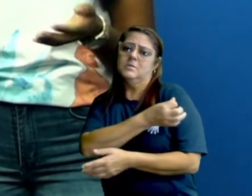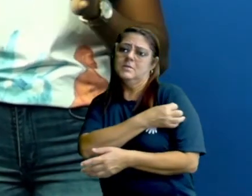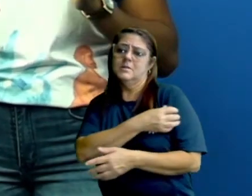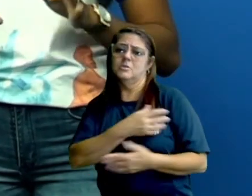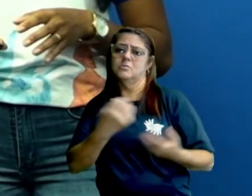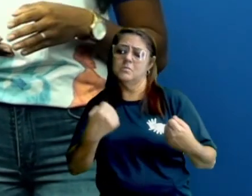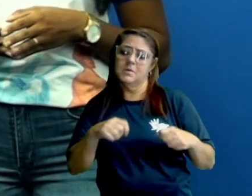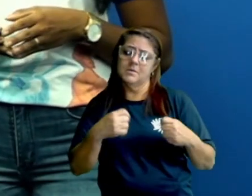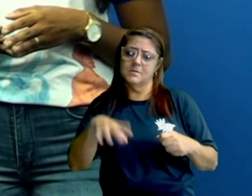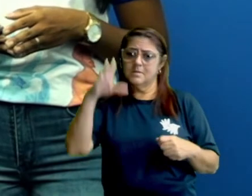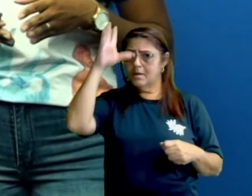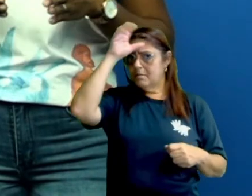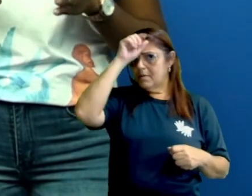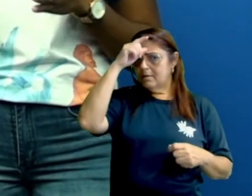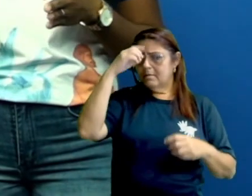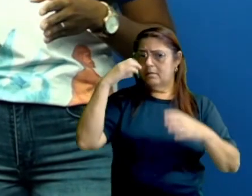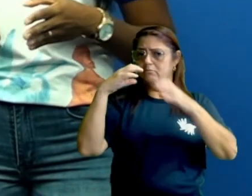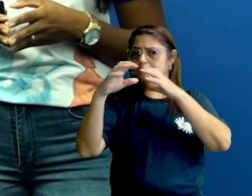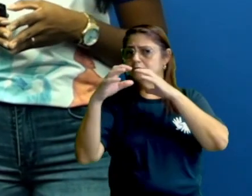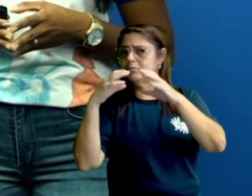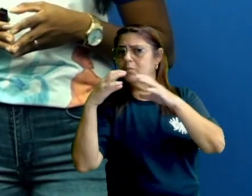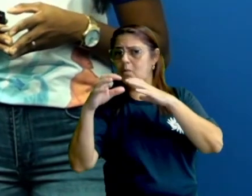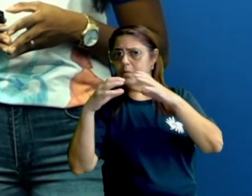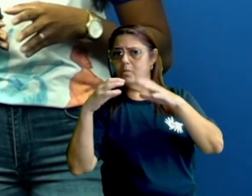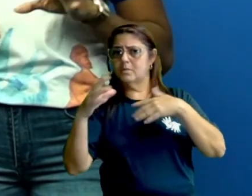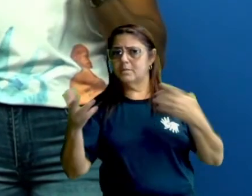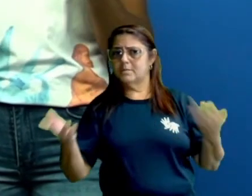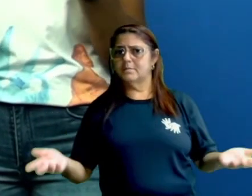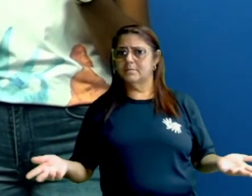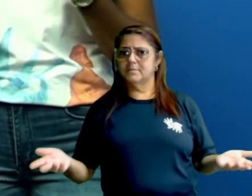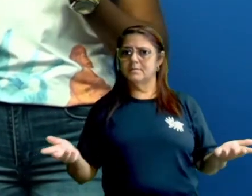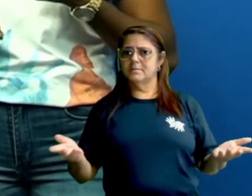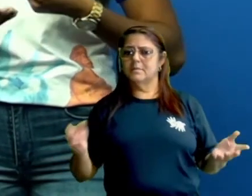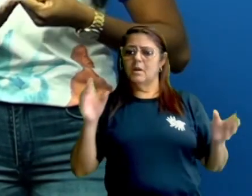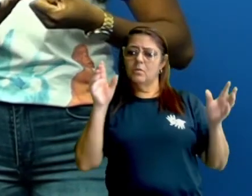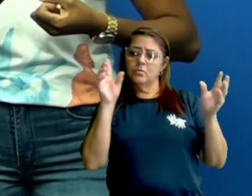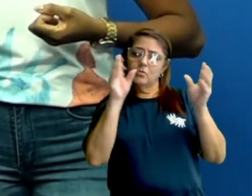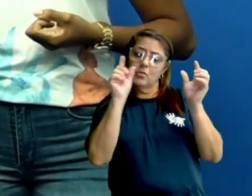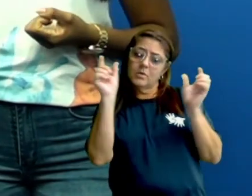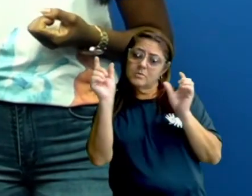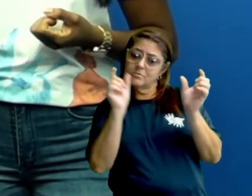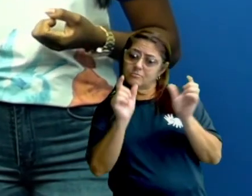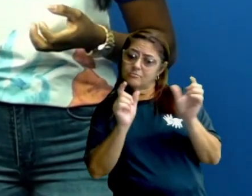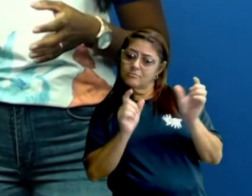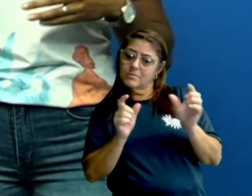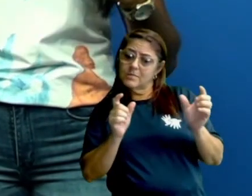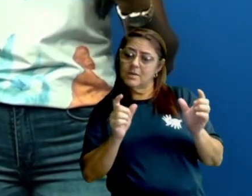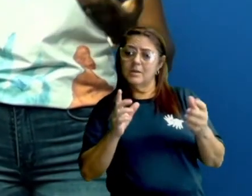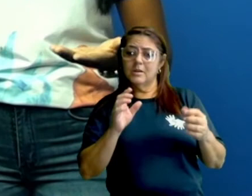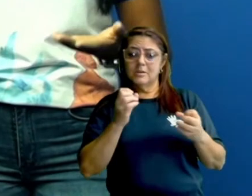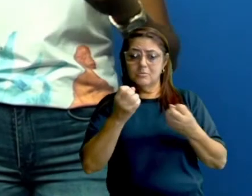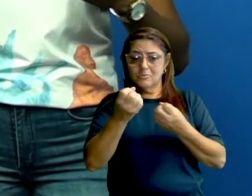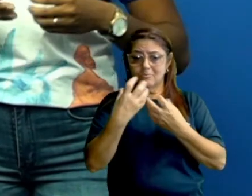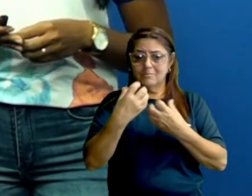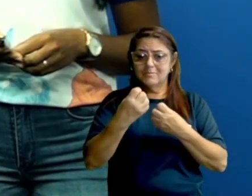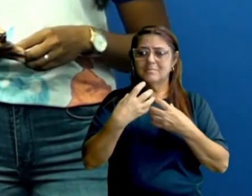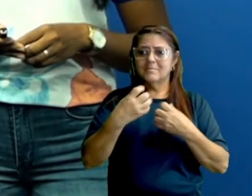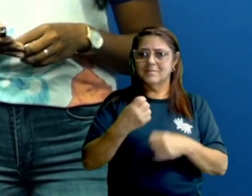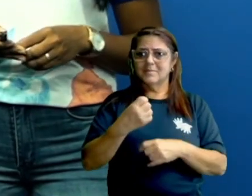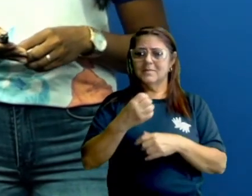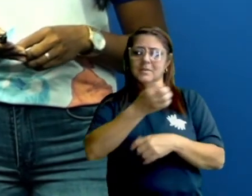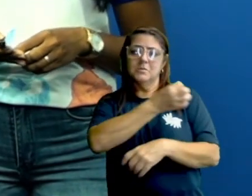precisa ter esse contato direto com essas partezinhas que já nos fortalece para os